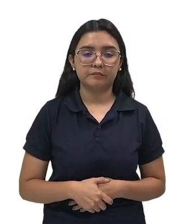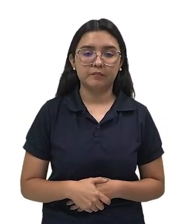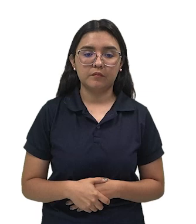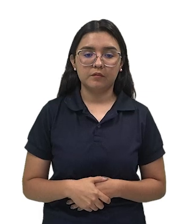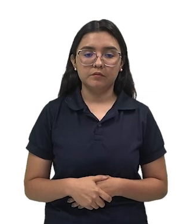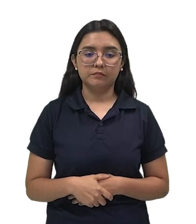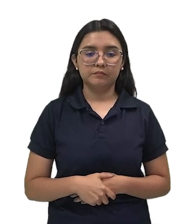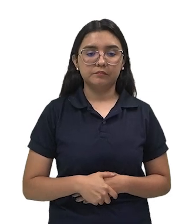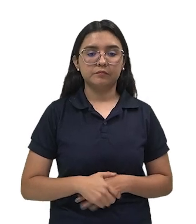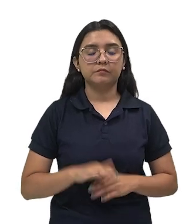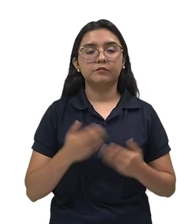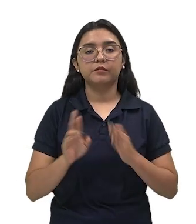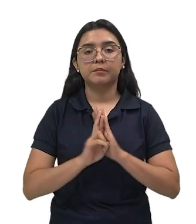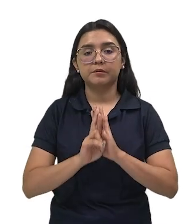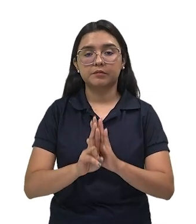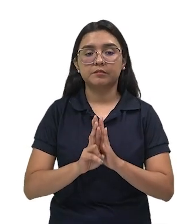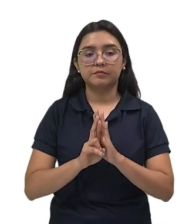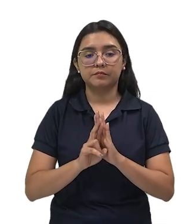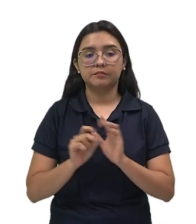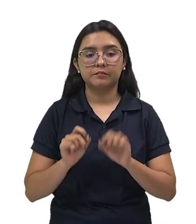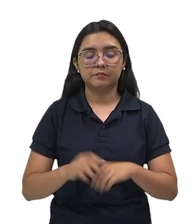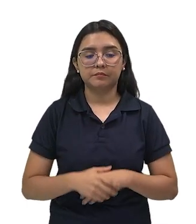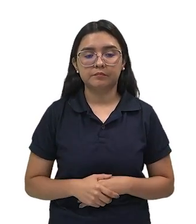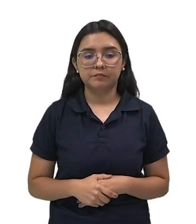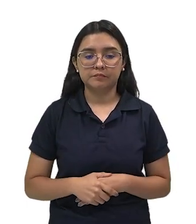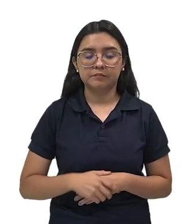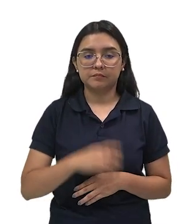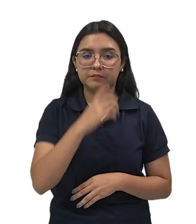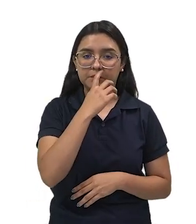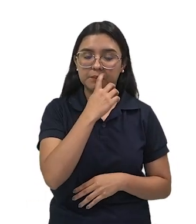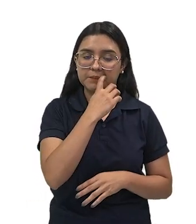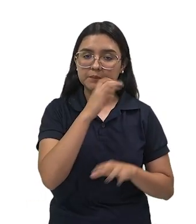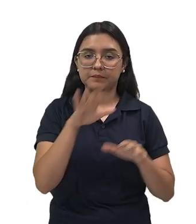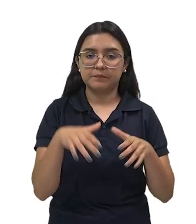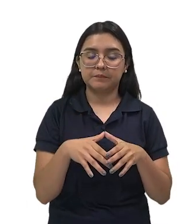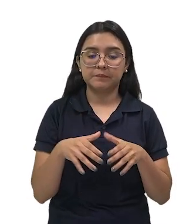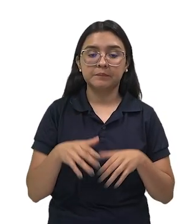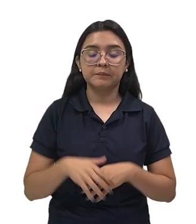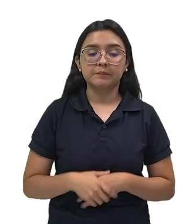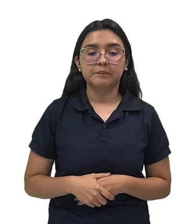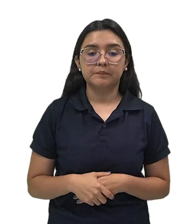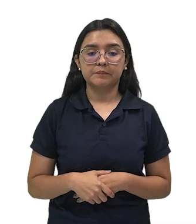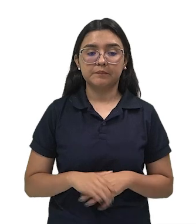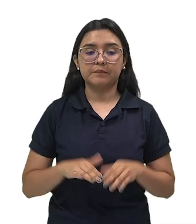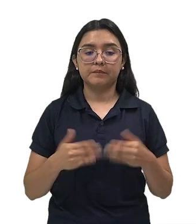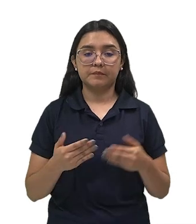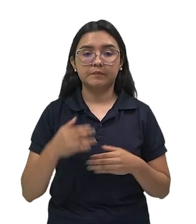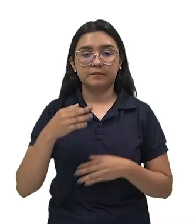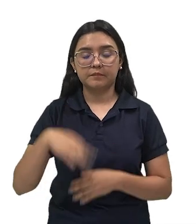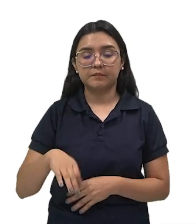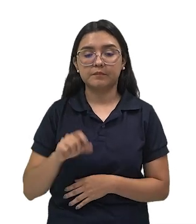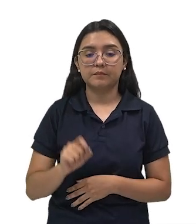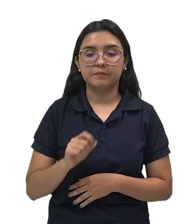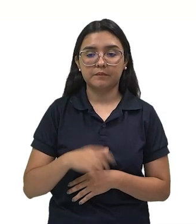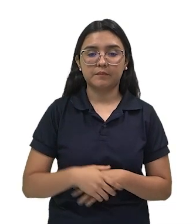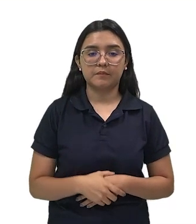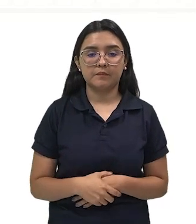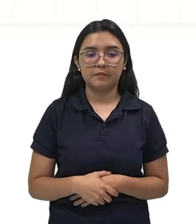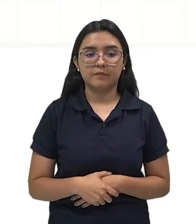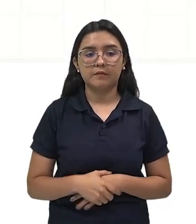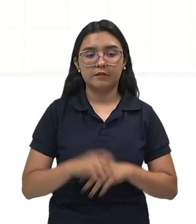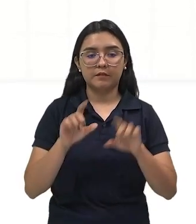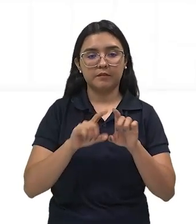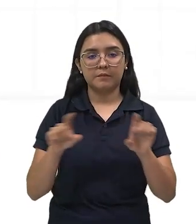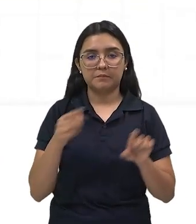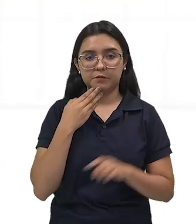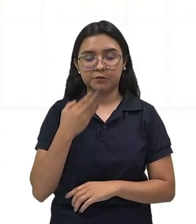Isso vai ser uma representatividade dessa variável na população total. E é exatamente isso que está falando